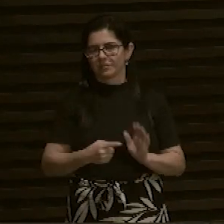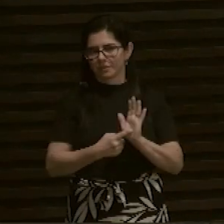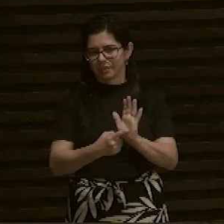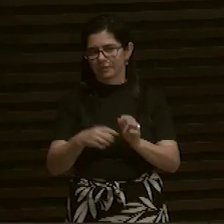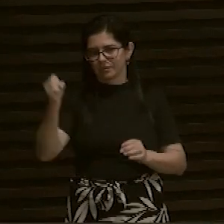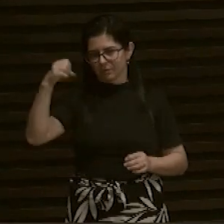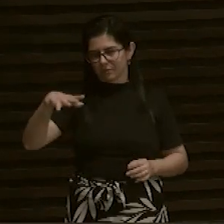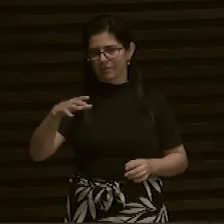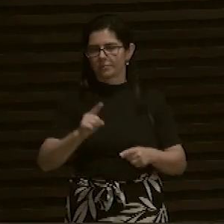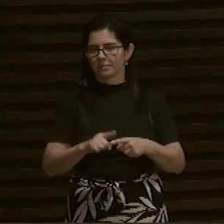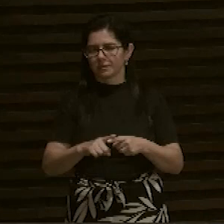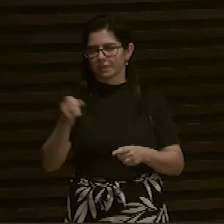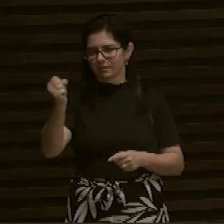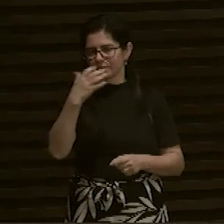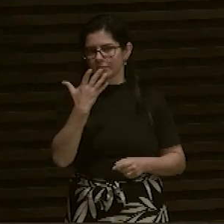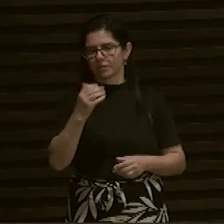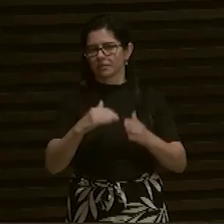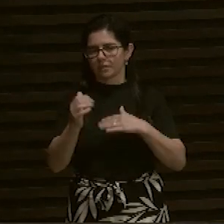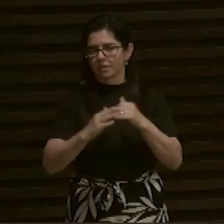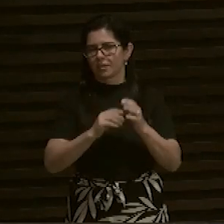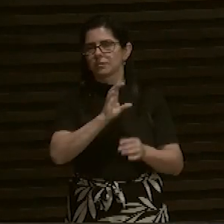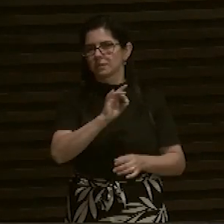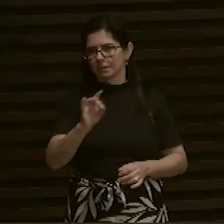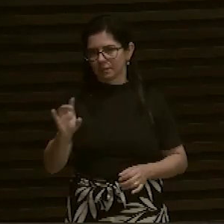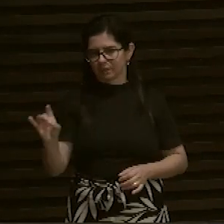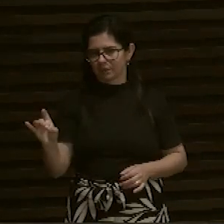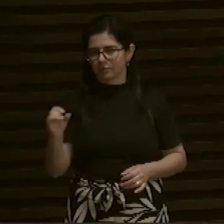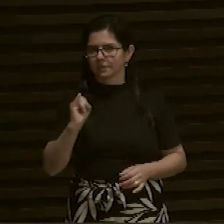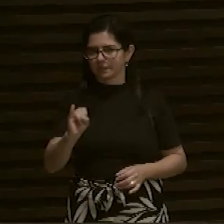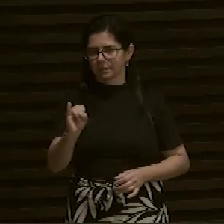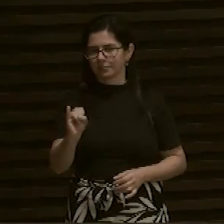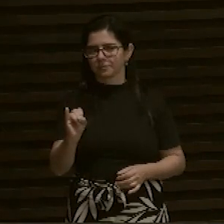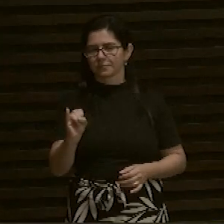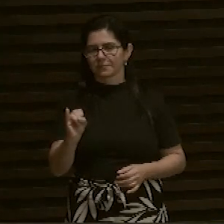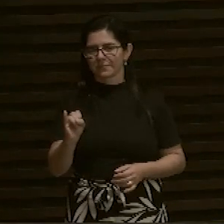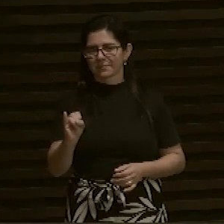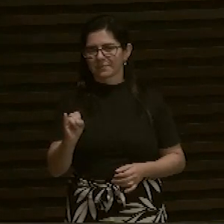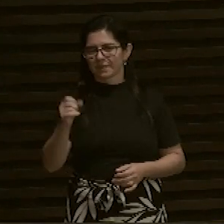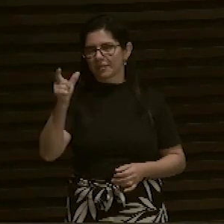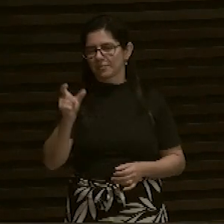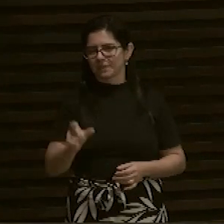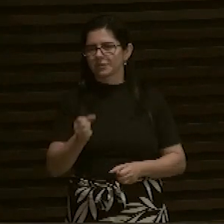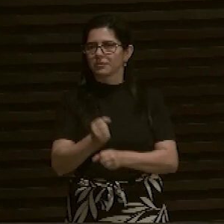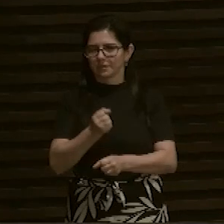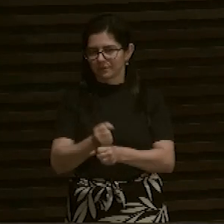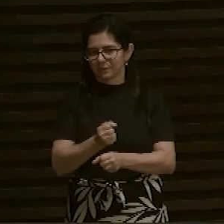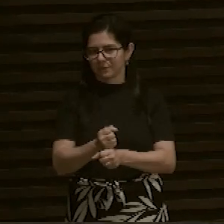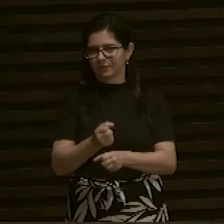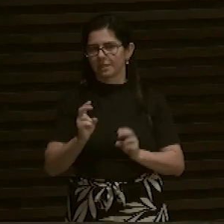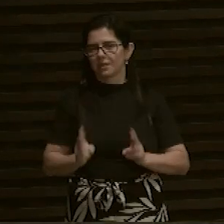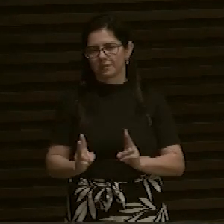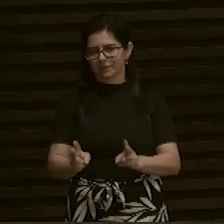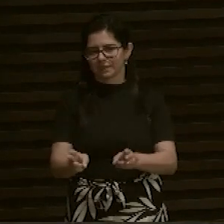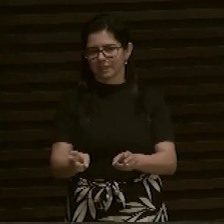obra de cada um. Se o que alguém construiu permanecer, esse receberá recompensa. Se o que alguém construiu se queimar,